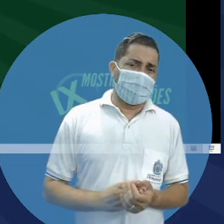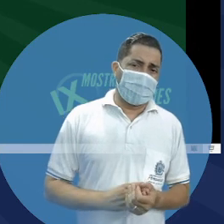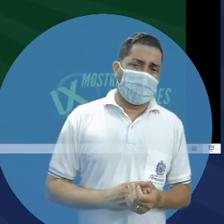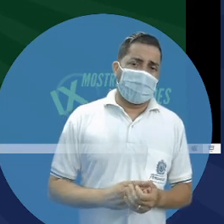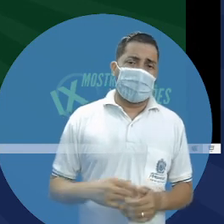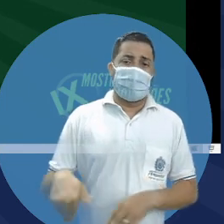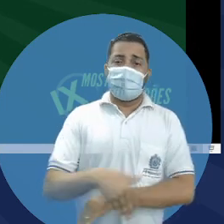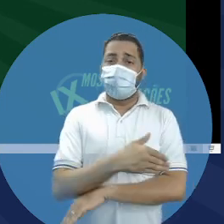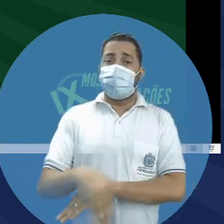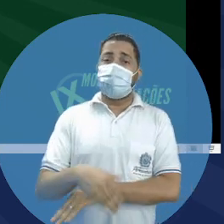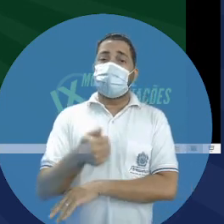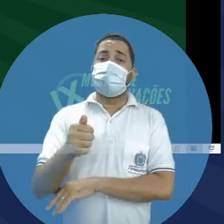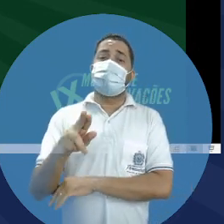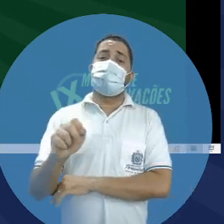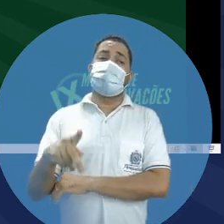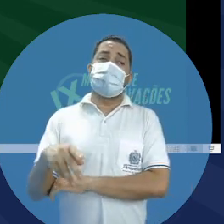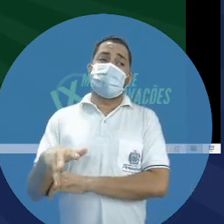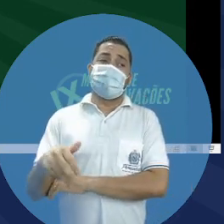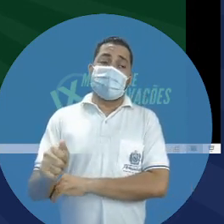no entorno tem